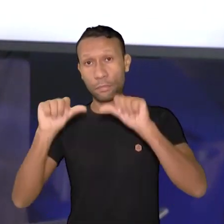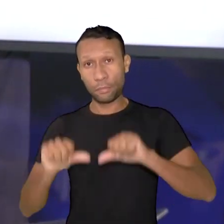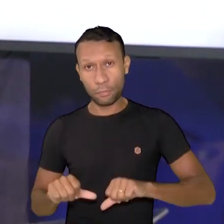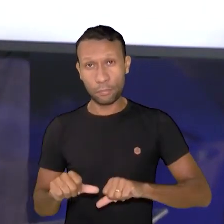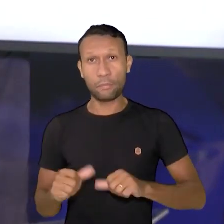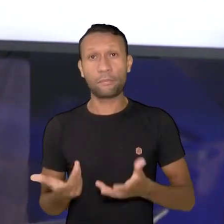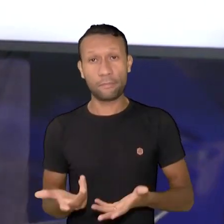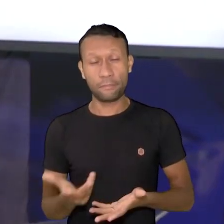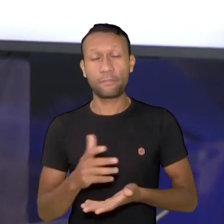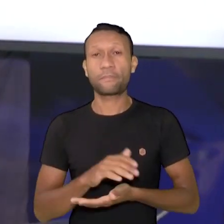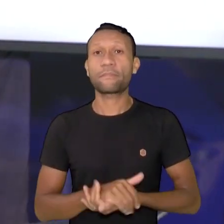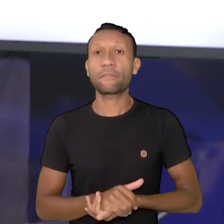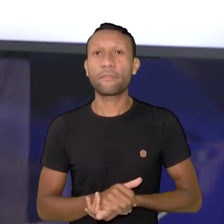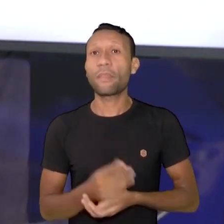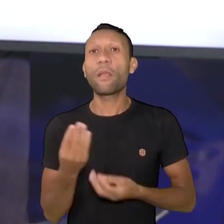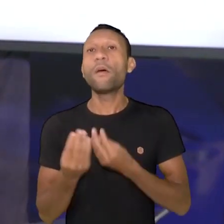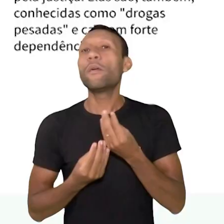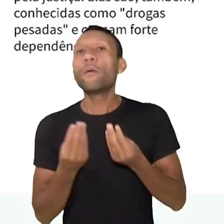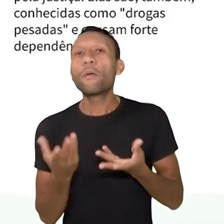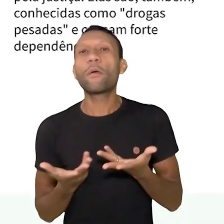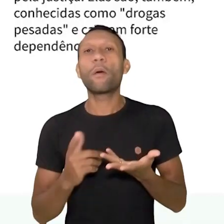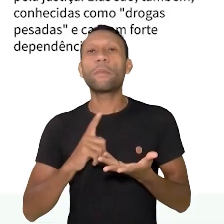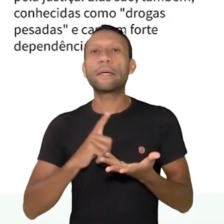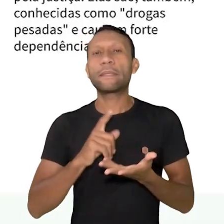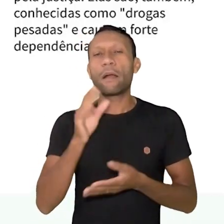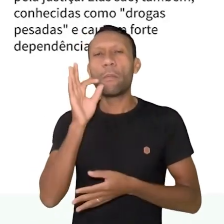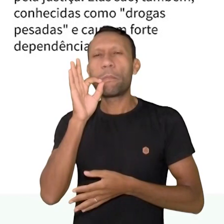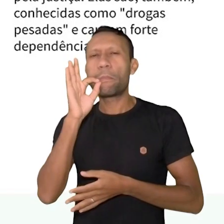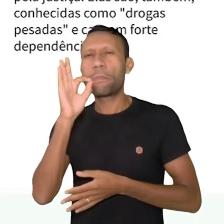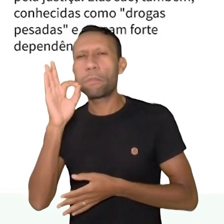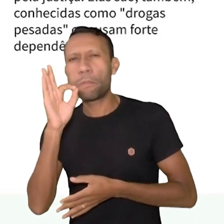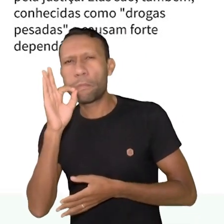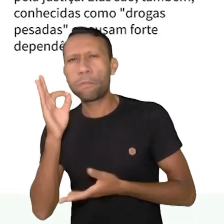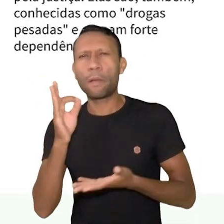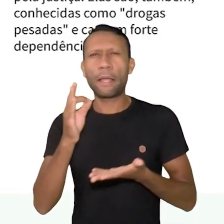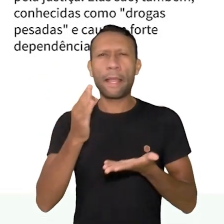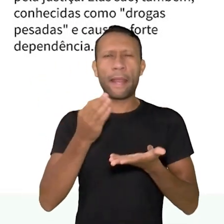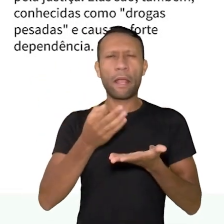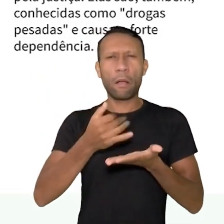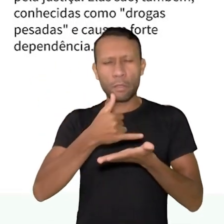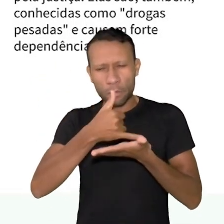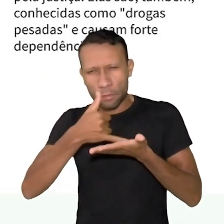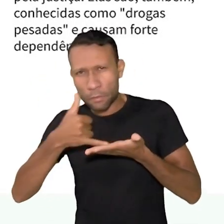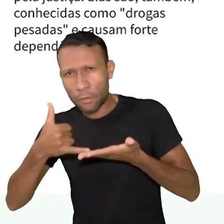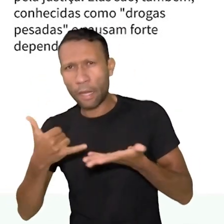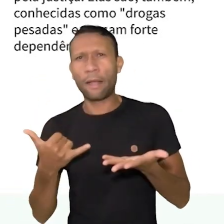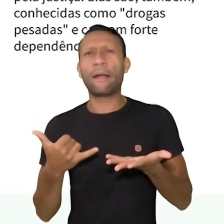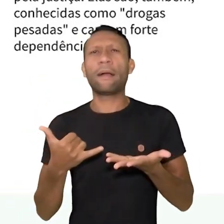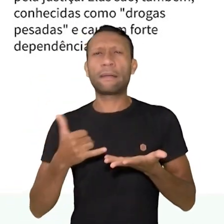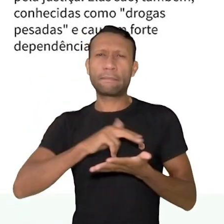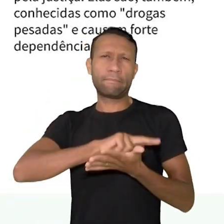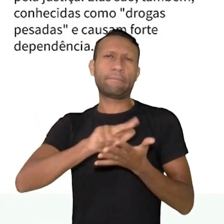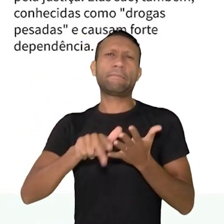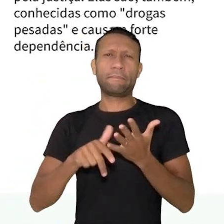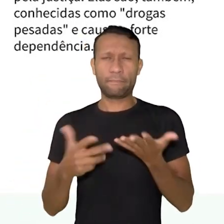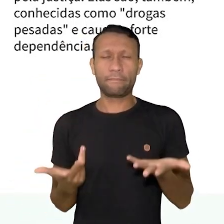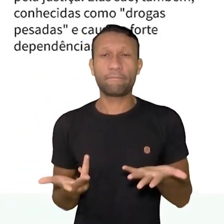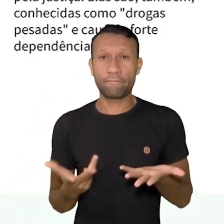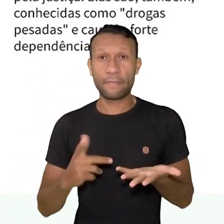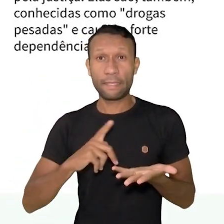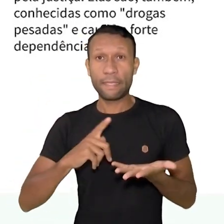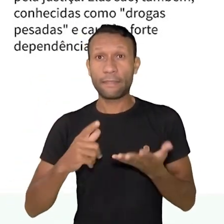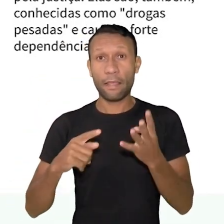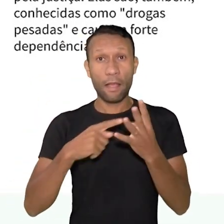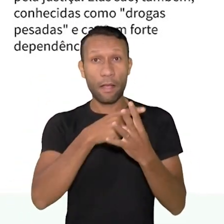para deixar isso daí claro, tá? Como, por exemplo, a gente tem a maconha, a heroína, o crack e a cocaína. Então, ó, essas